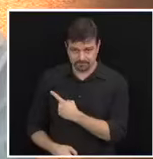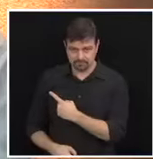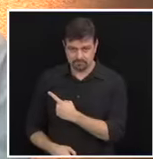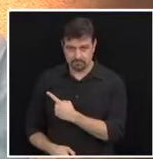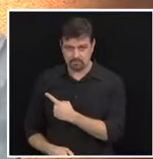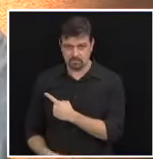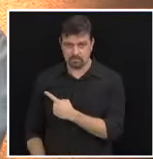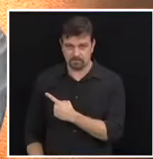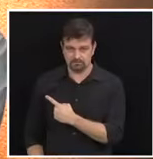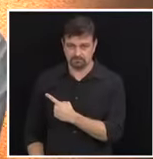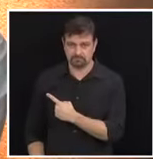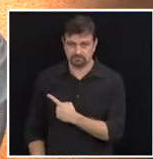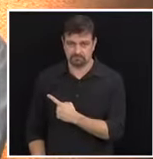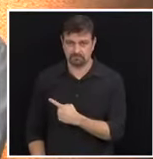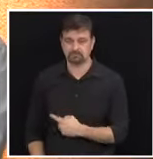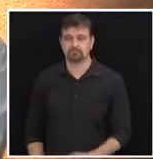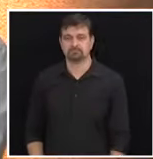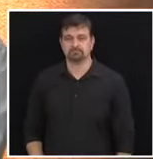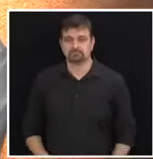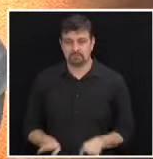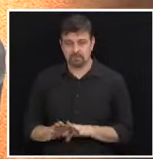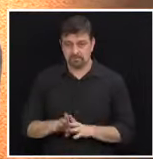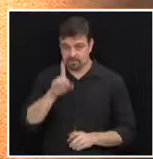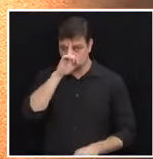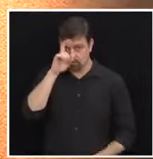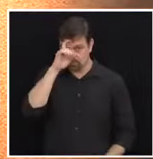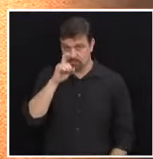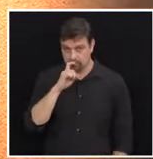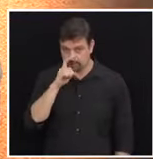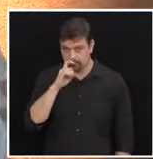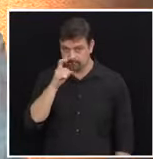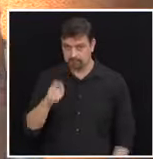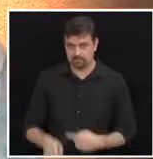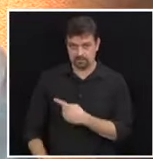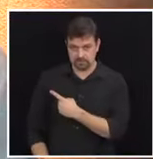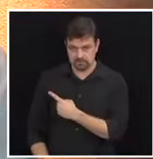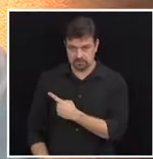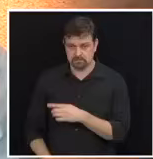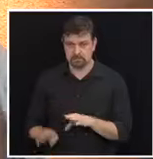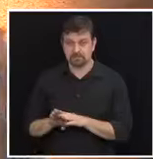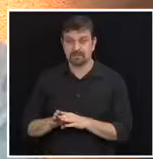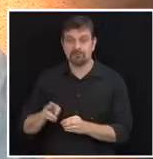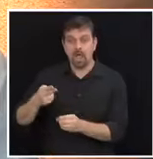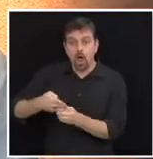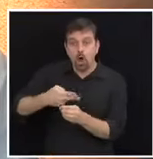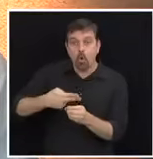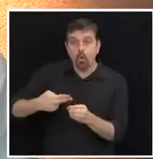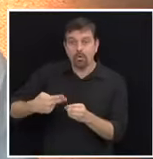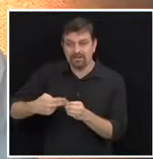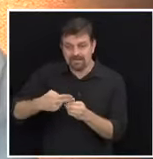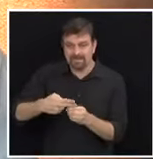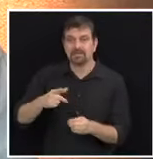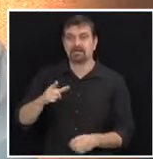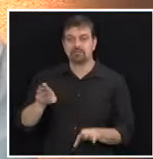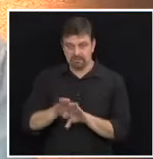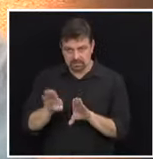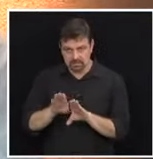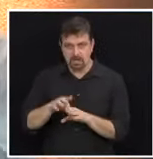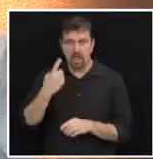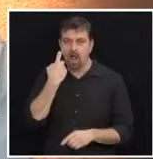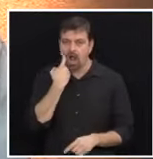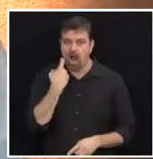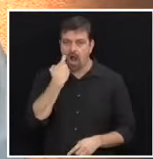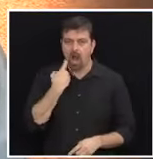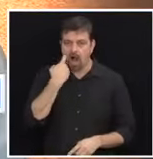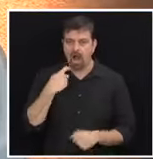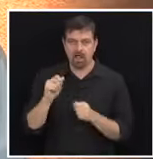Feijó 637, dentro do Hospital Ouro Verde tem um local que faz, e a Unicamp também faz no SECOM.